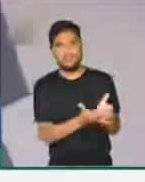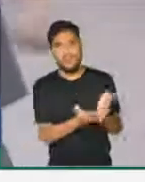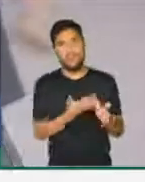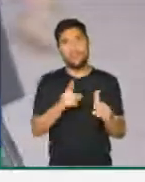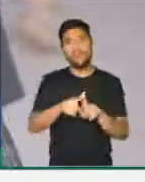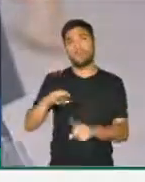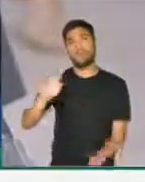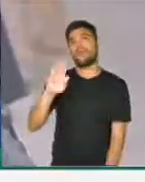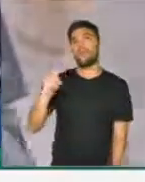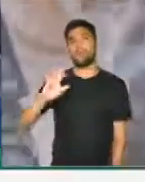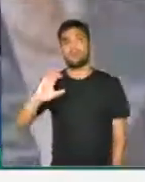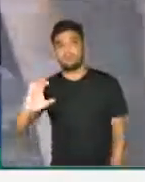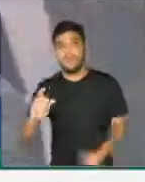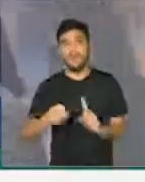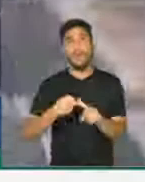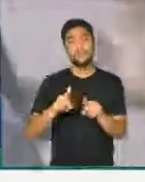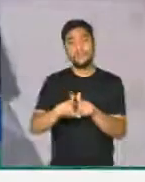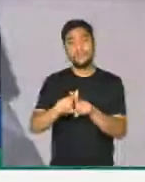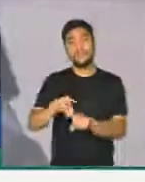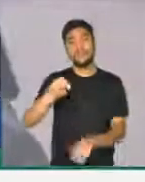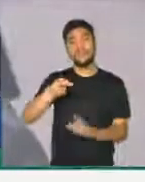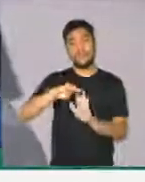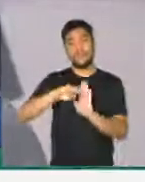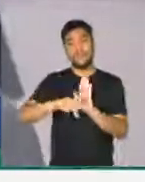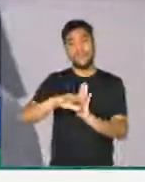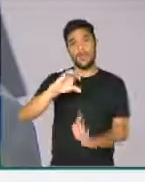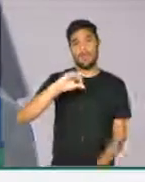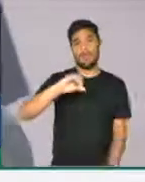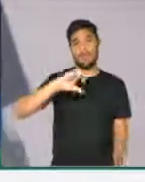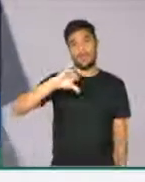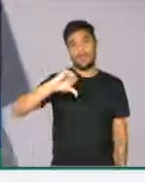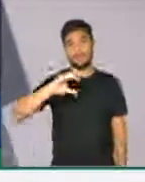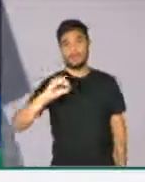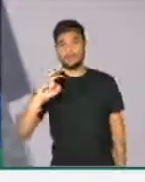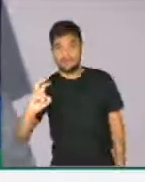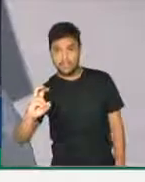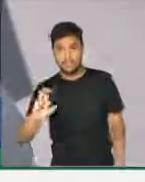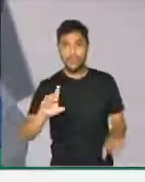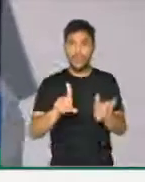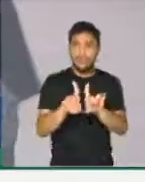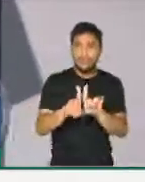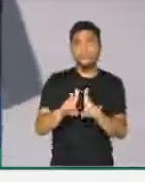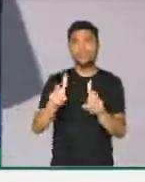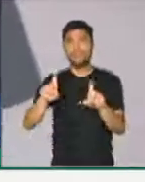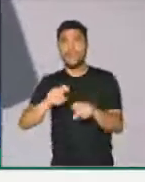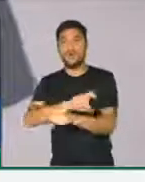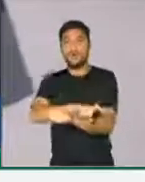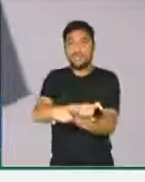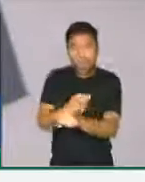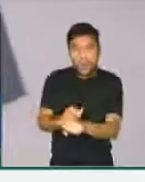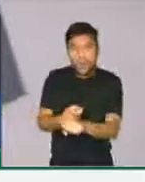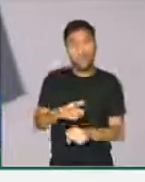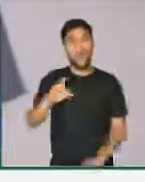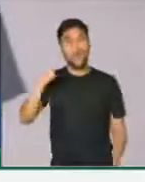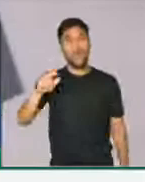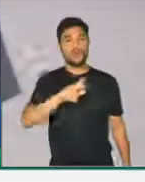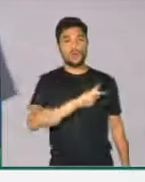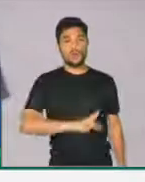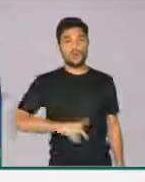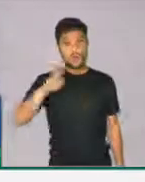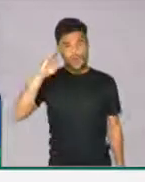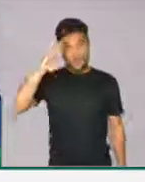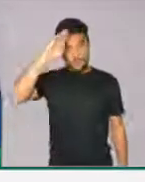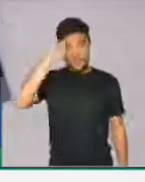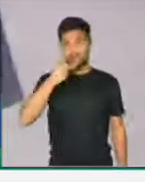BPC, provado na MP905, provado em relação aos quilombolas, que outro presidente da República